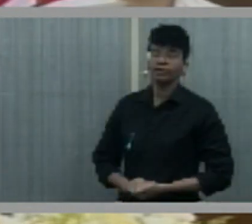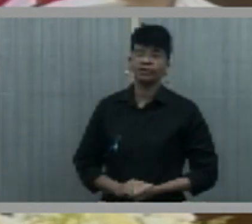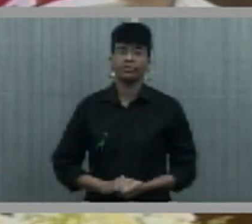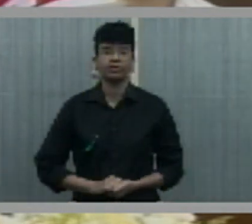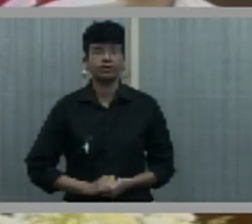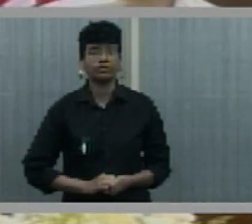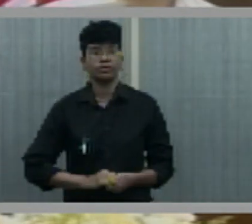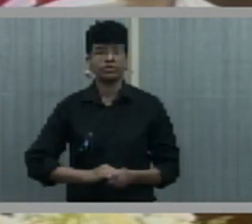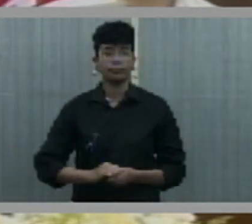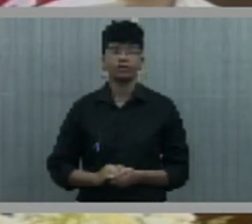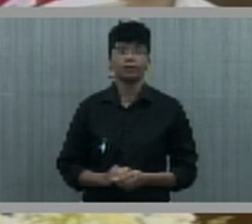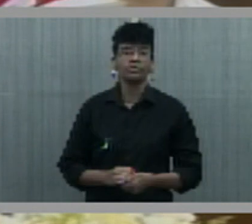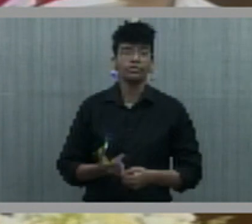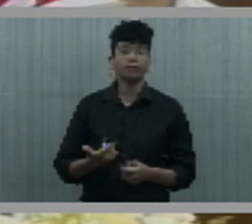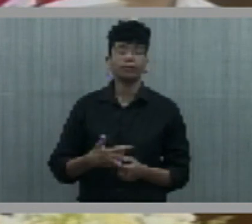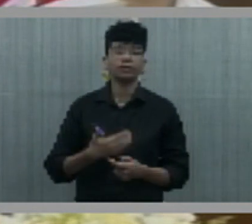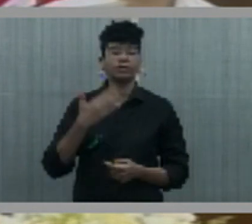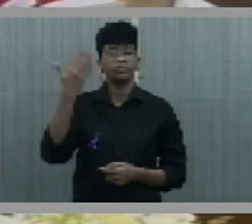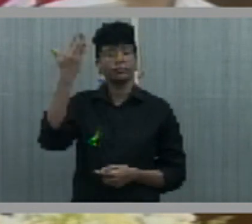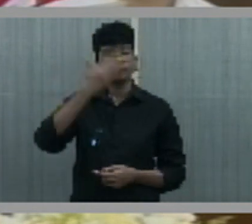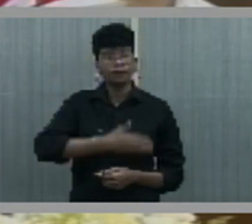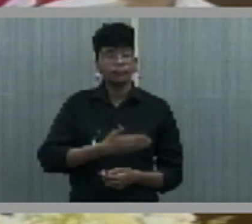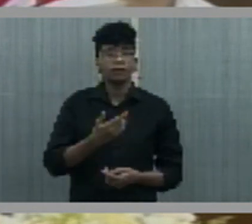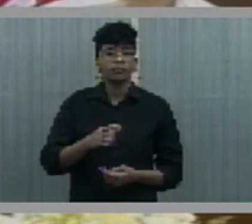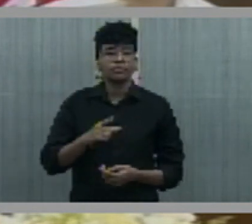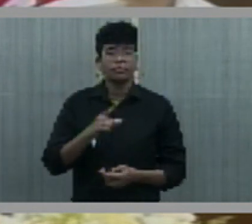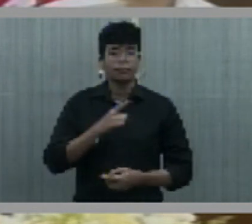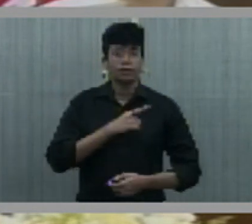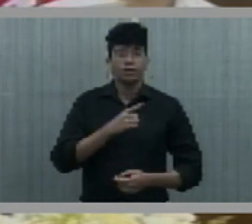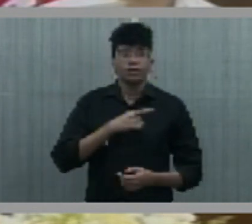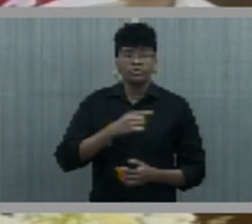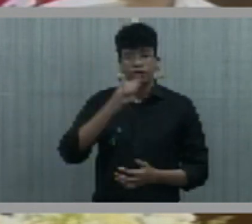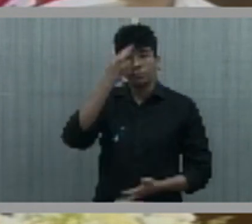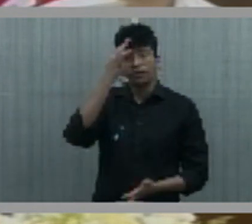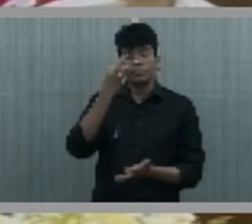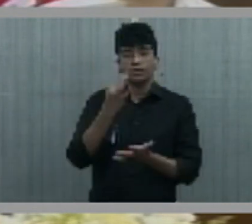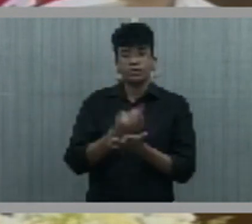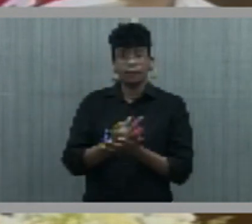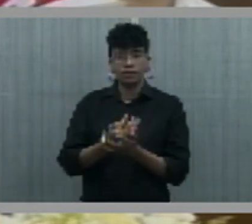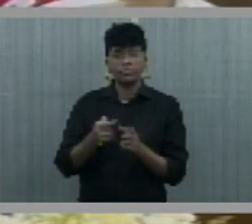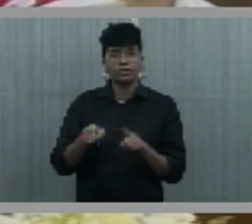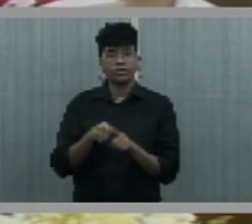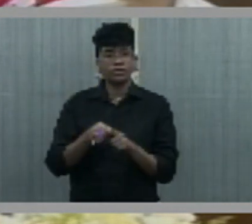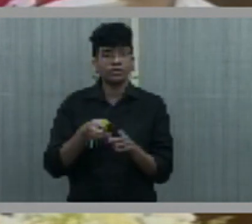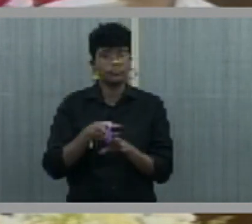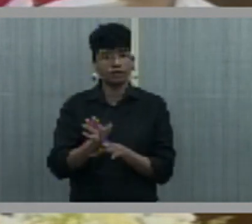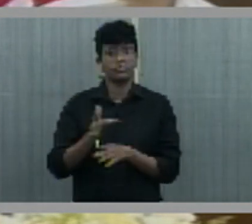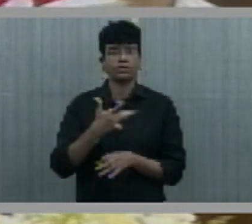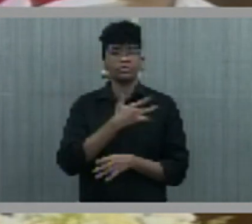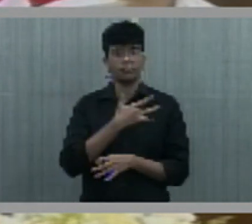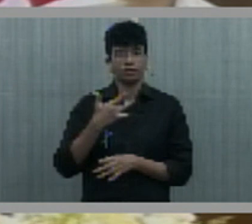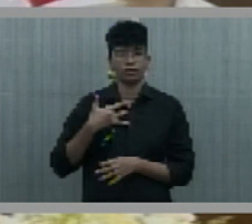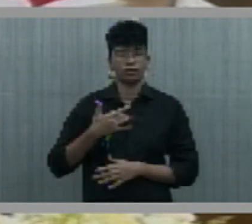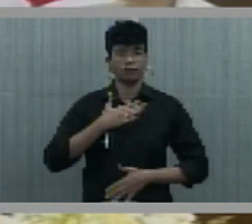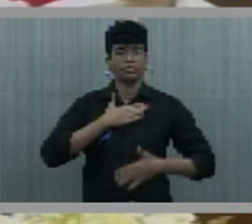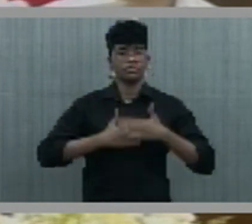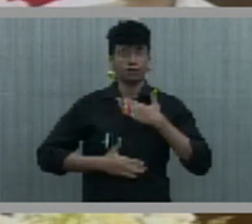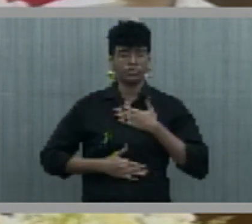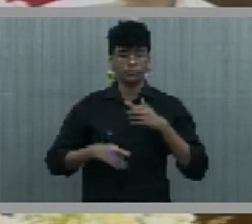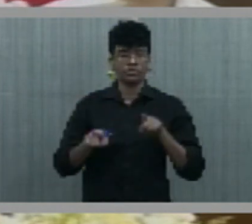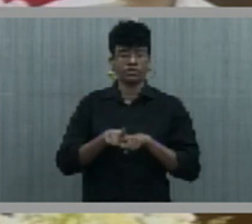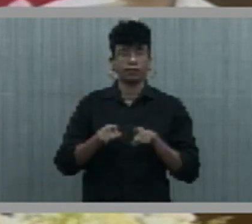Saúde atesta, a OMS, que a fé influencia na saúde física e